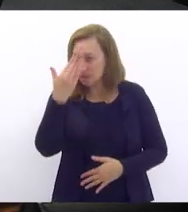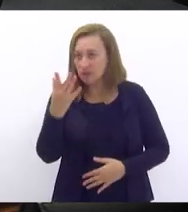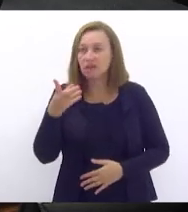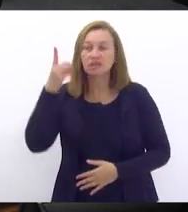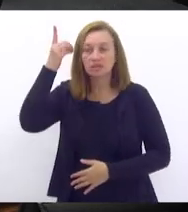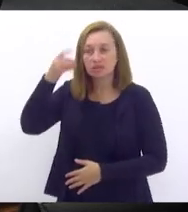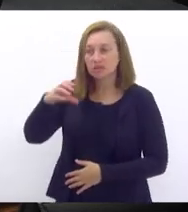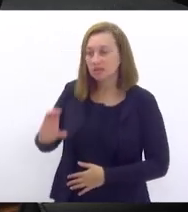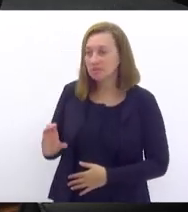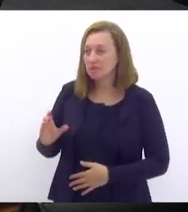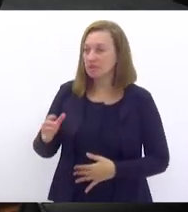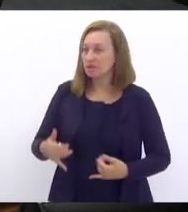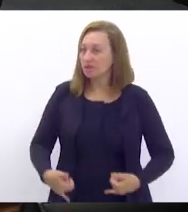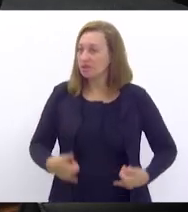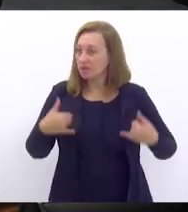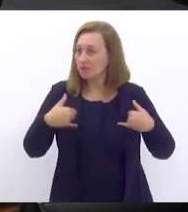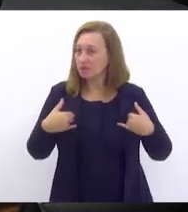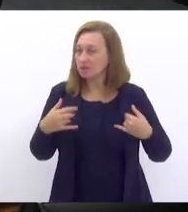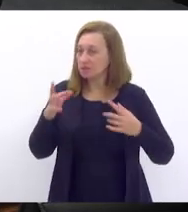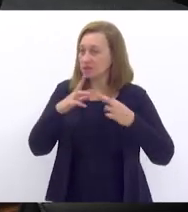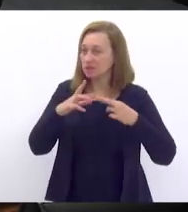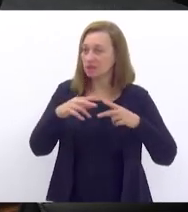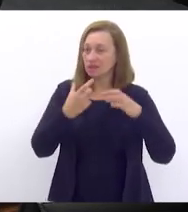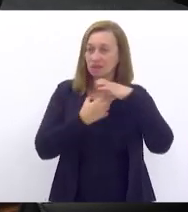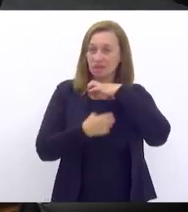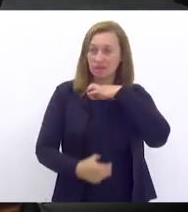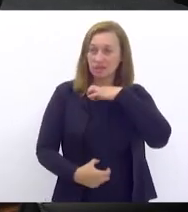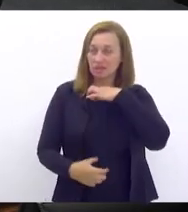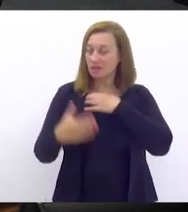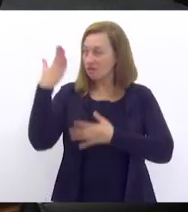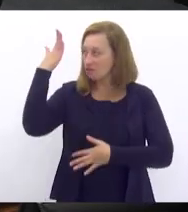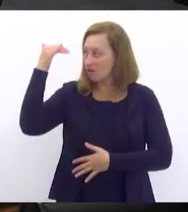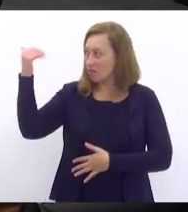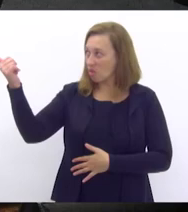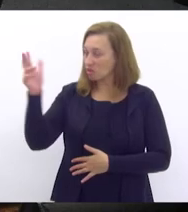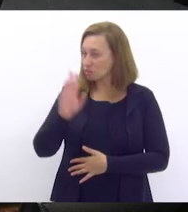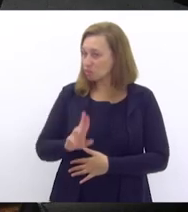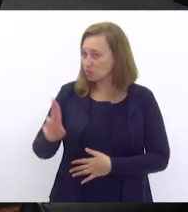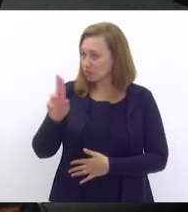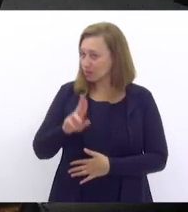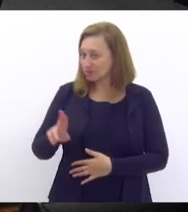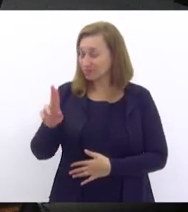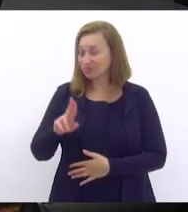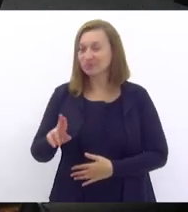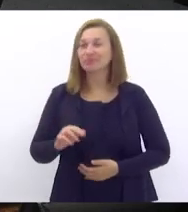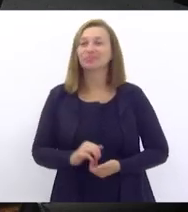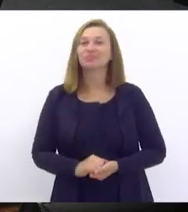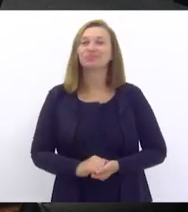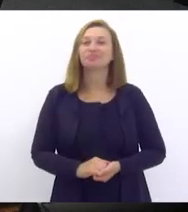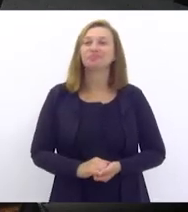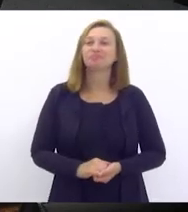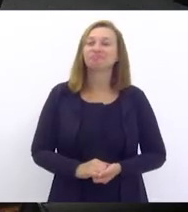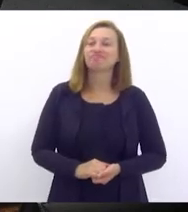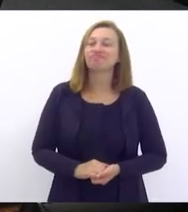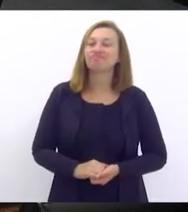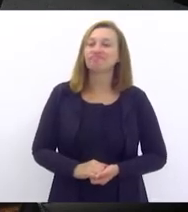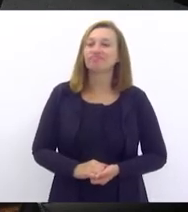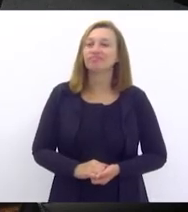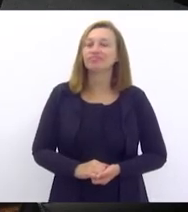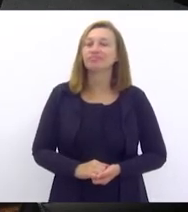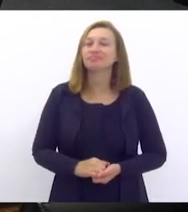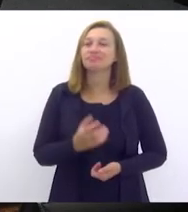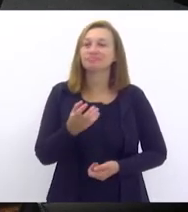Carlos Domingues. Para mim é uma honra estar usando essa gravata tão famosa, que já fez tantas coisas bacanas pela nossa população. Mas, enfim, só